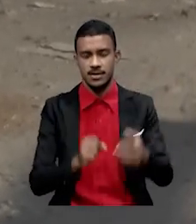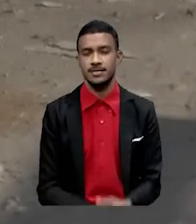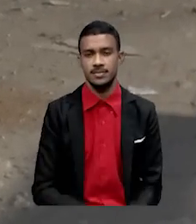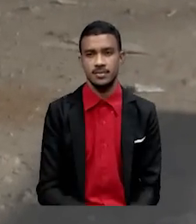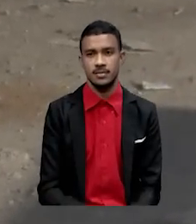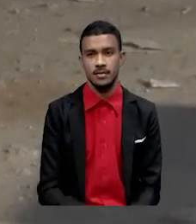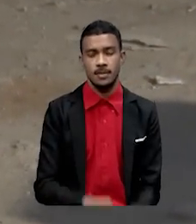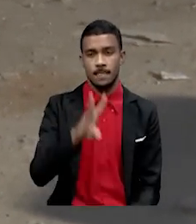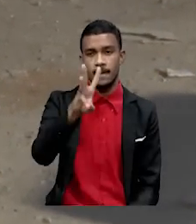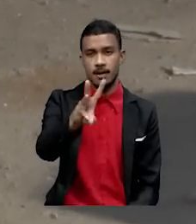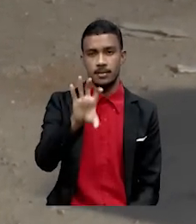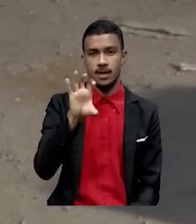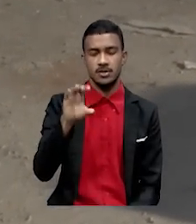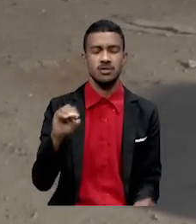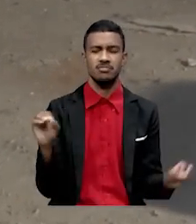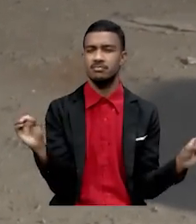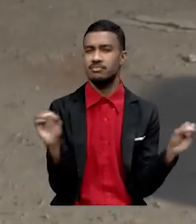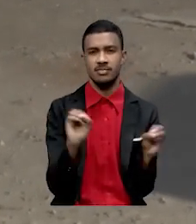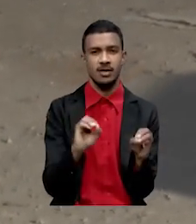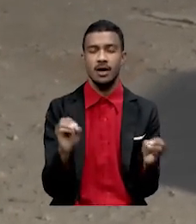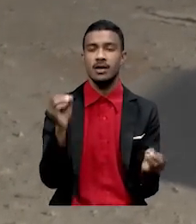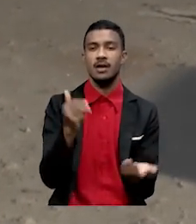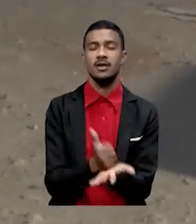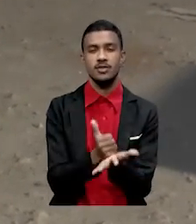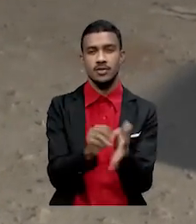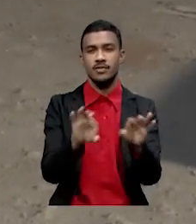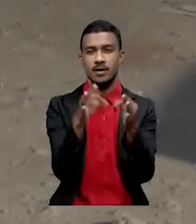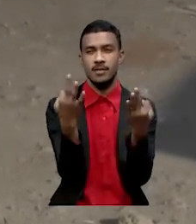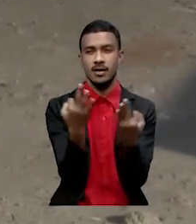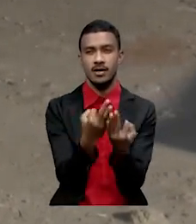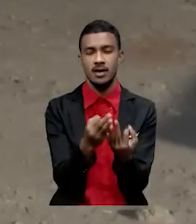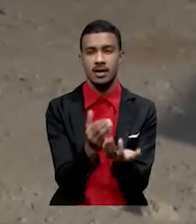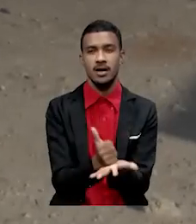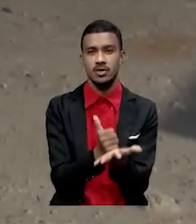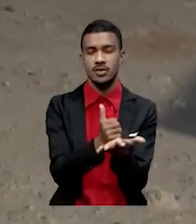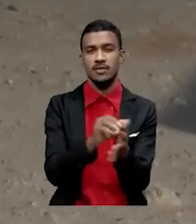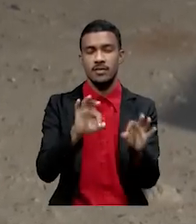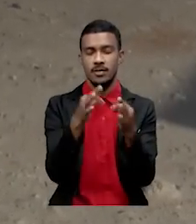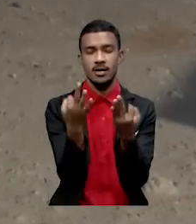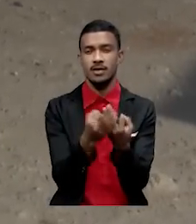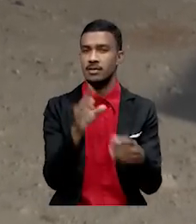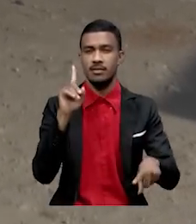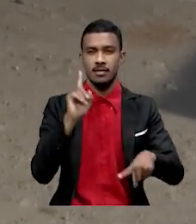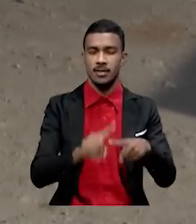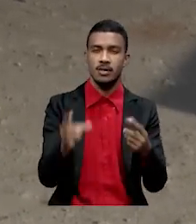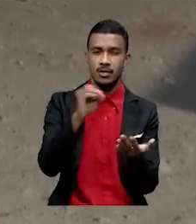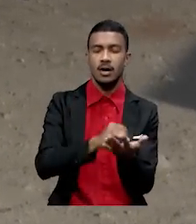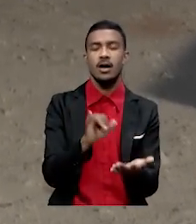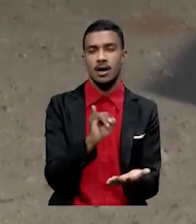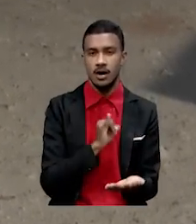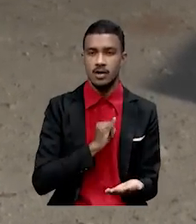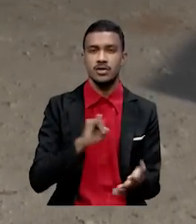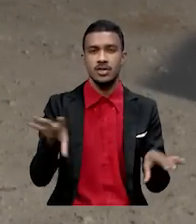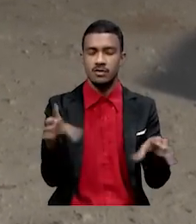Anam rato nene au la aguanta au nia familia. Au nia familia nia se senta au nia familia la to. I di poisa au sirviso tama kwa ing.